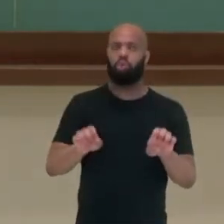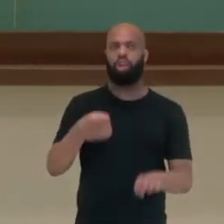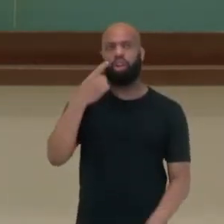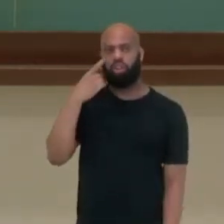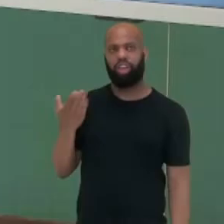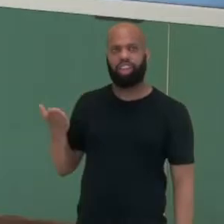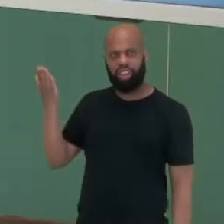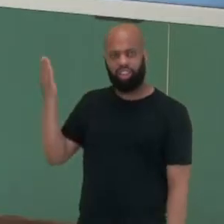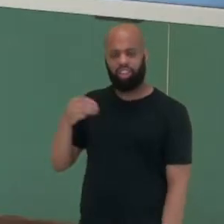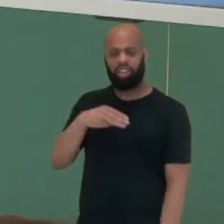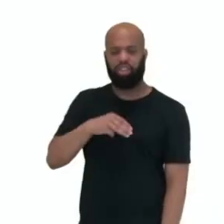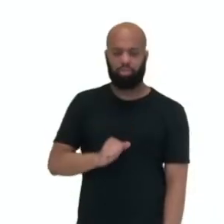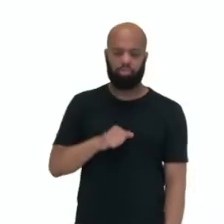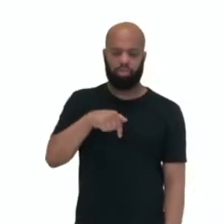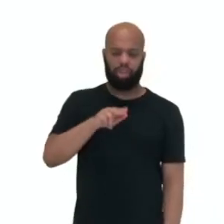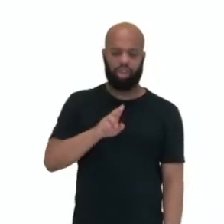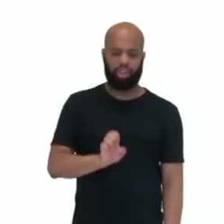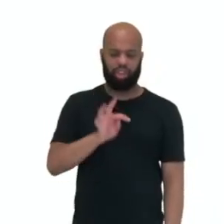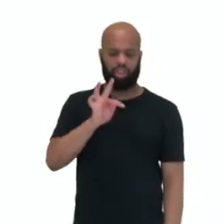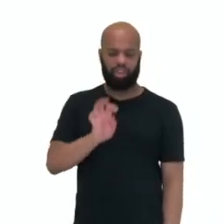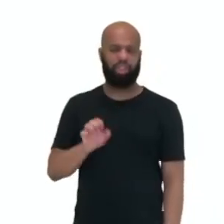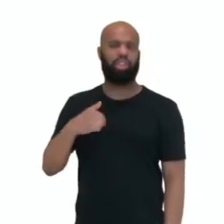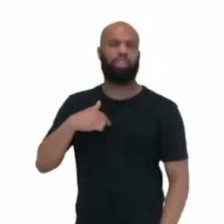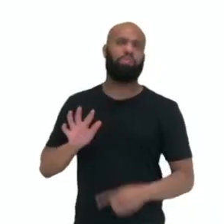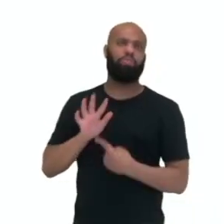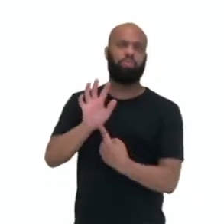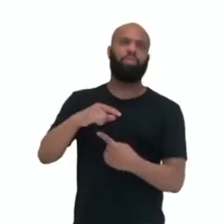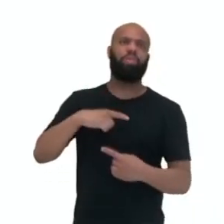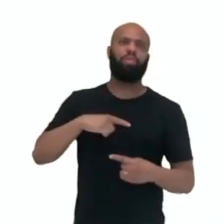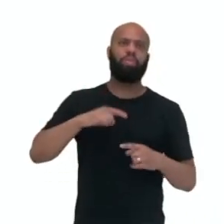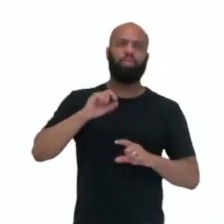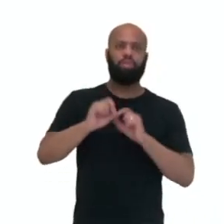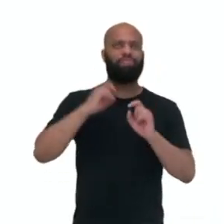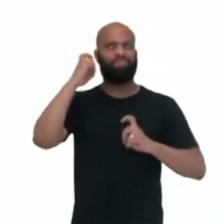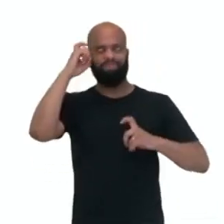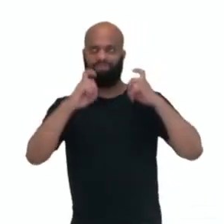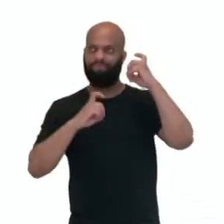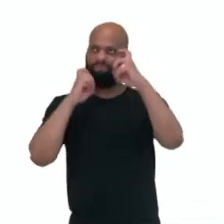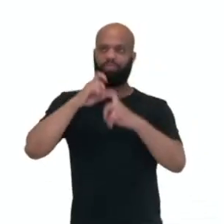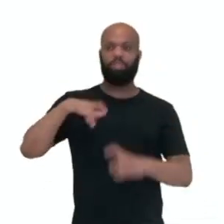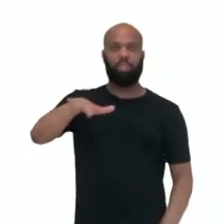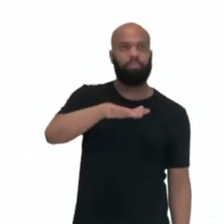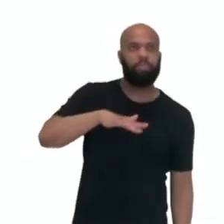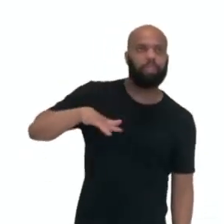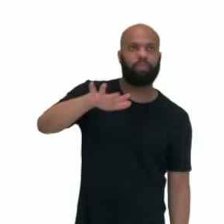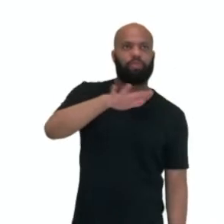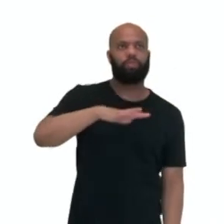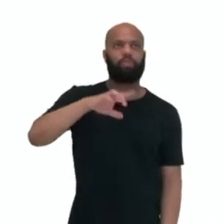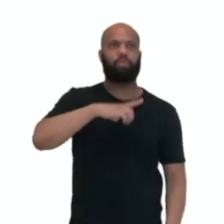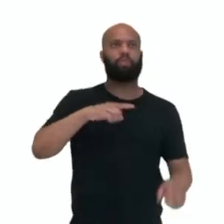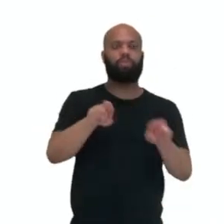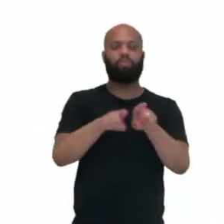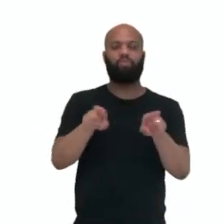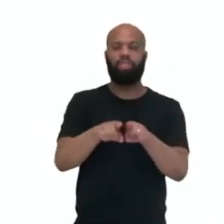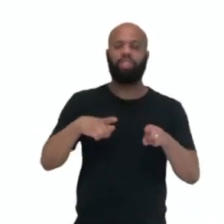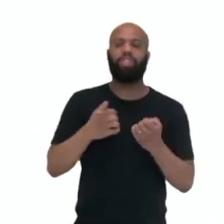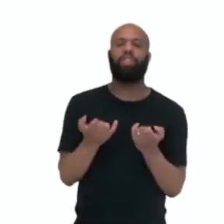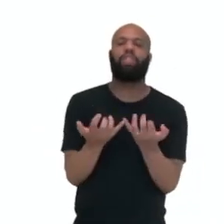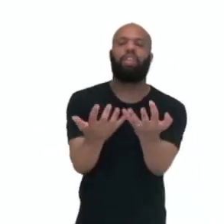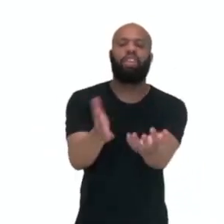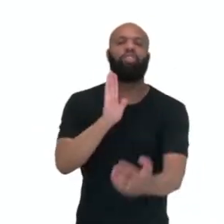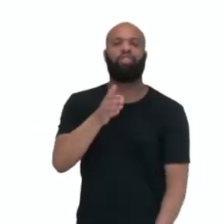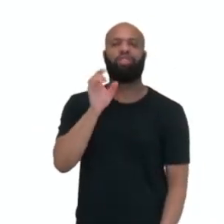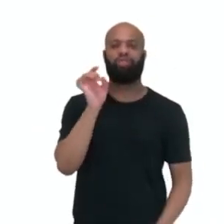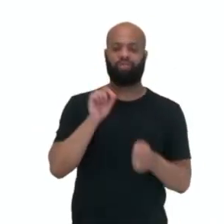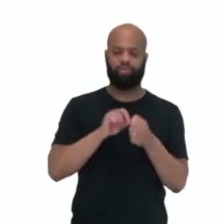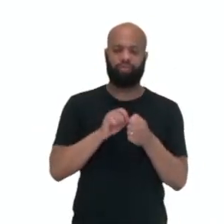Observem esta maquete que eu trouxe a vocês. Olha, toda a preocupação sobre a ambientação. Veja que até um jardim aqui está posto,